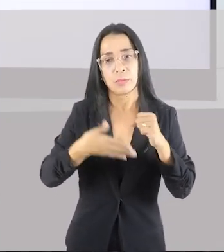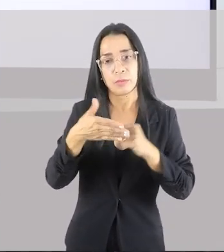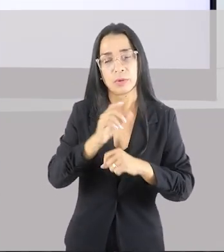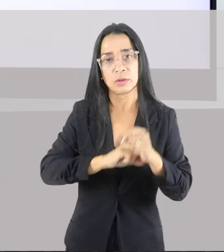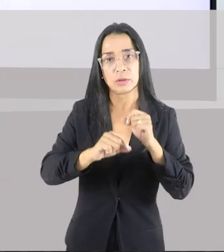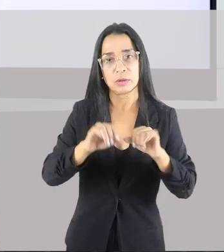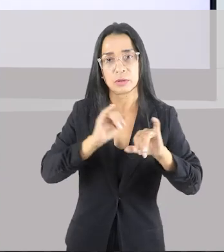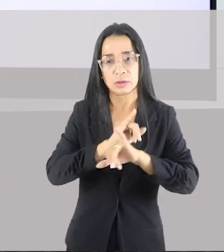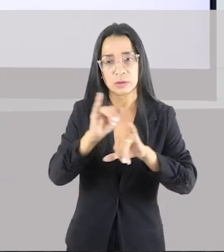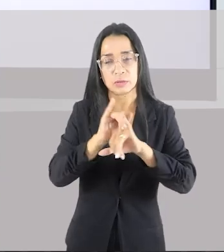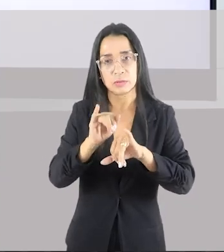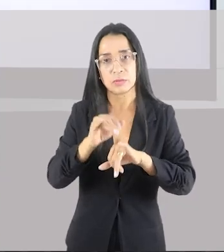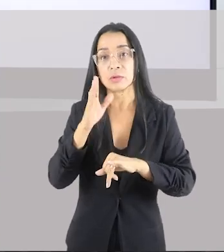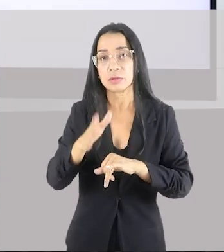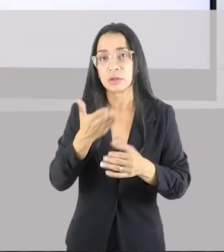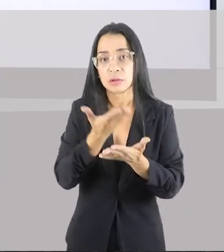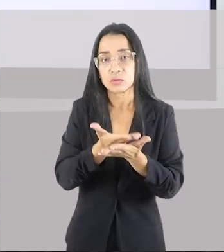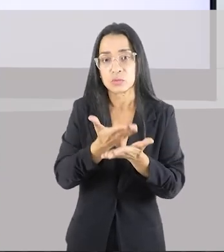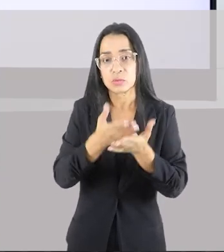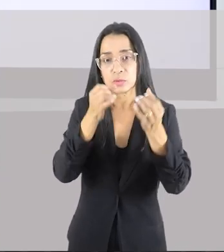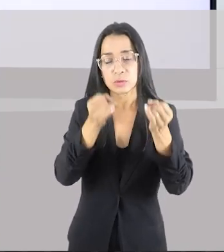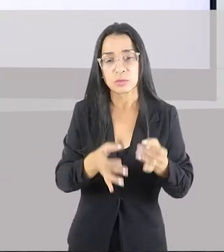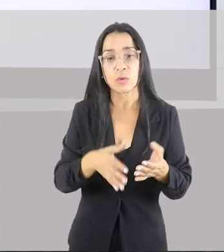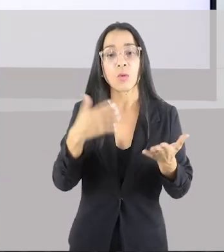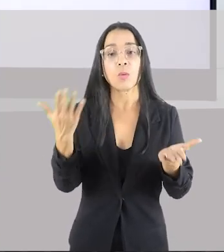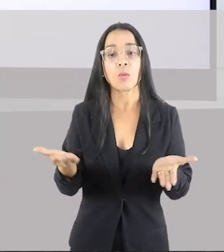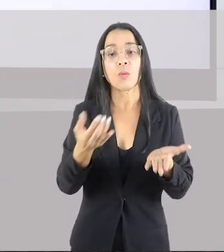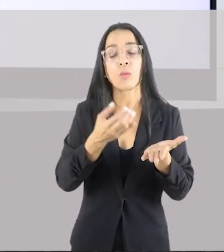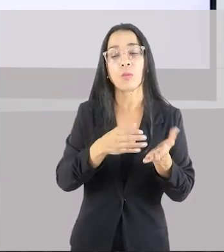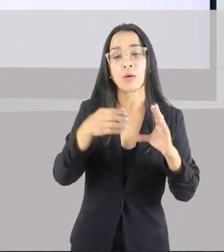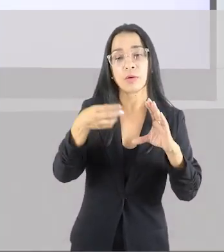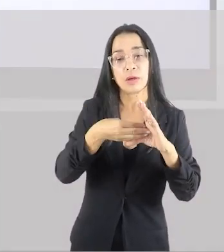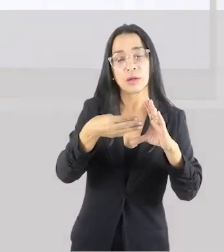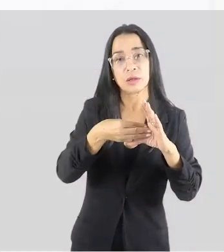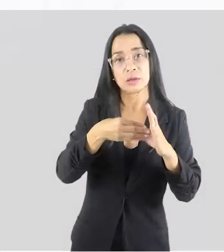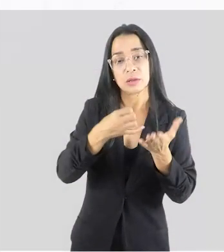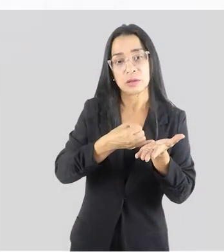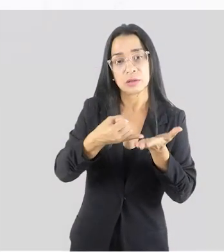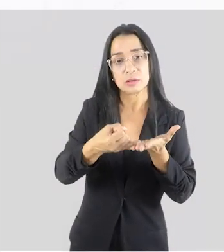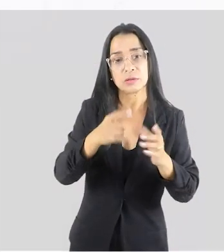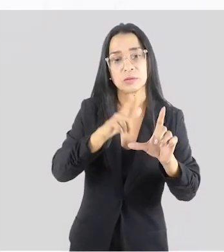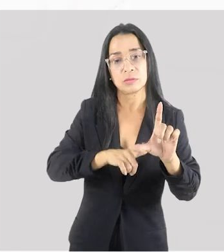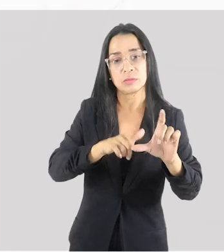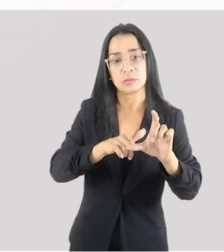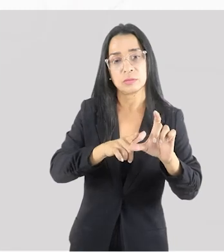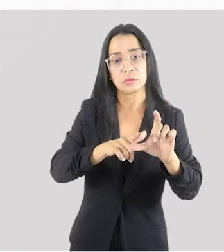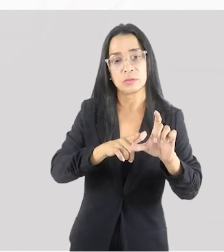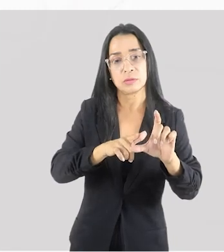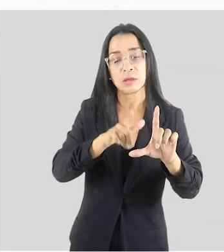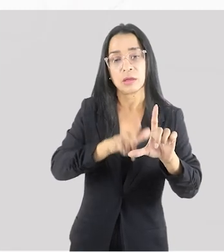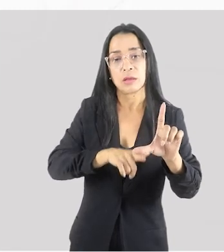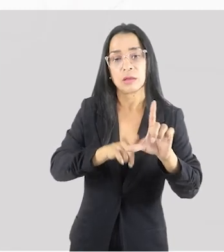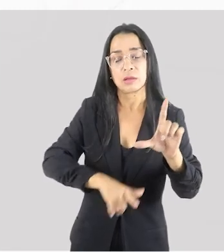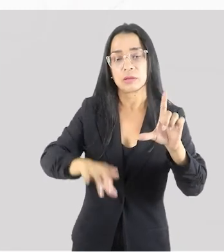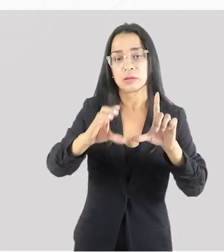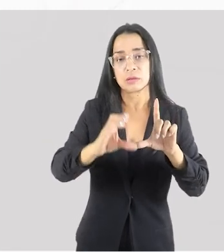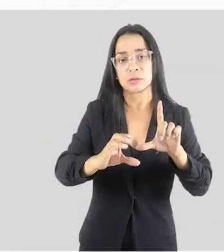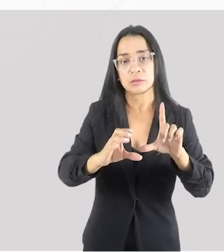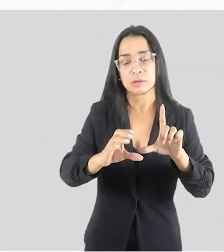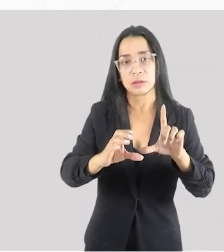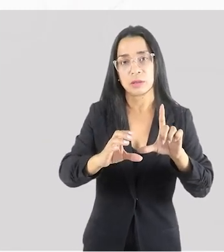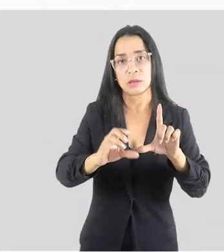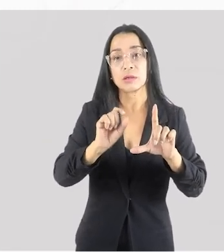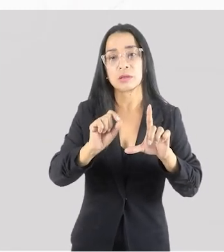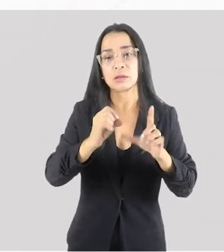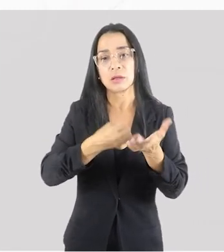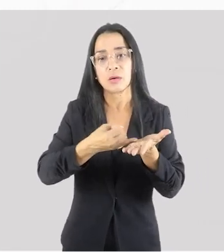né, nas informações que a gente já viu, qual é a célula inicial? Você vai marcar que é a espermatogônia, né, aquela que está lá no